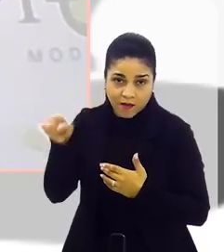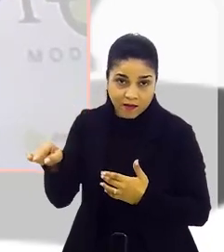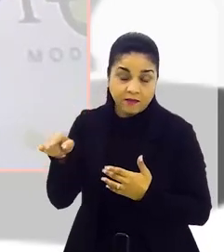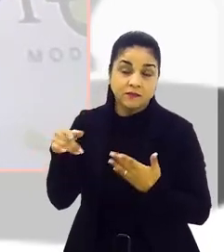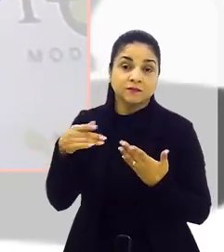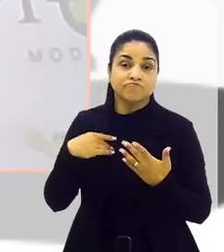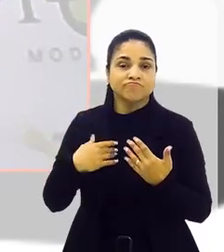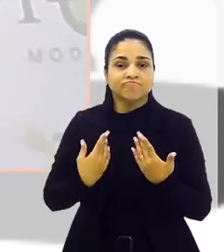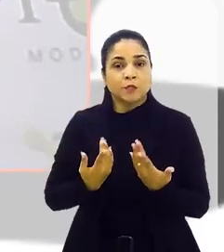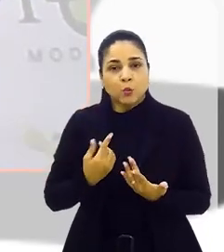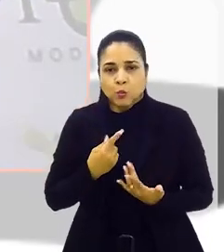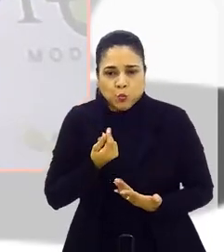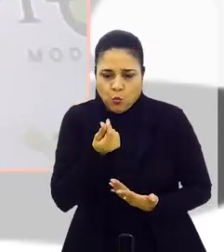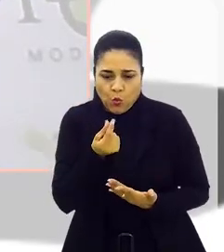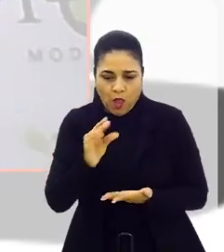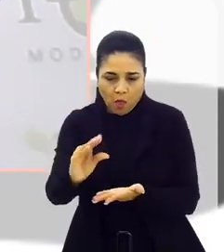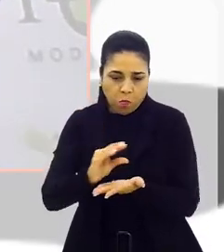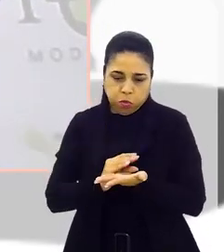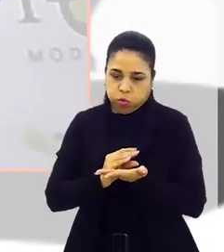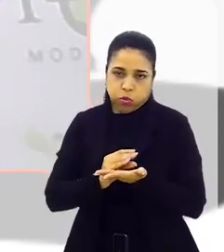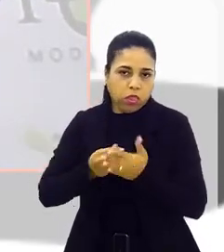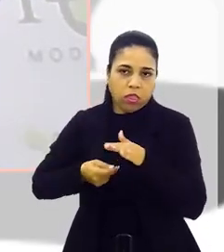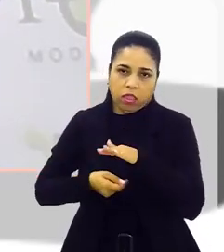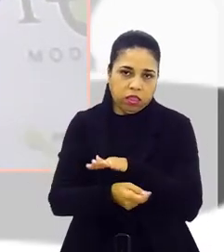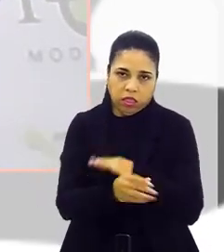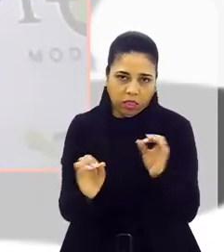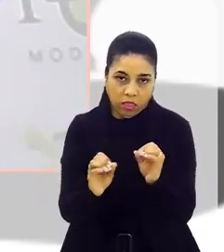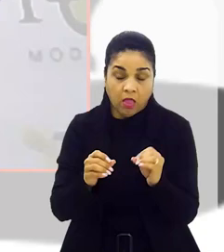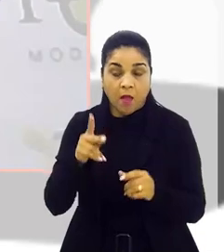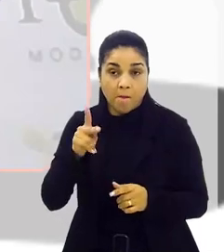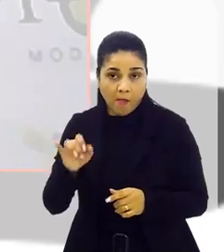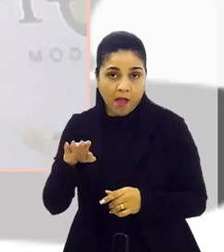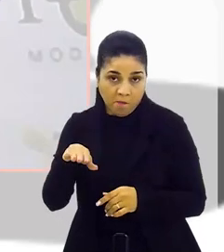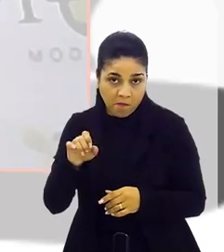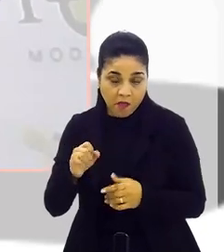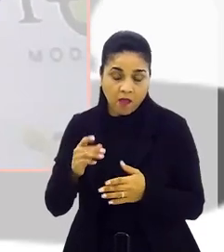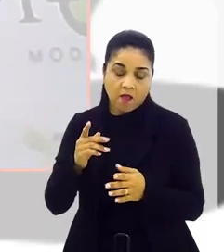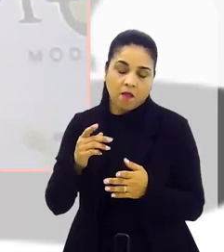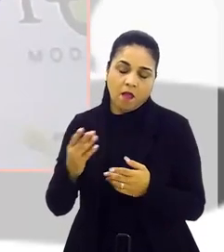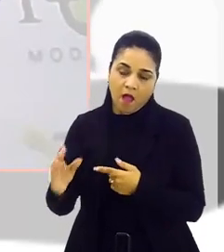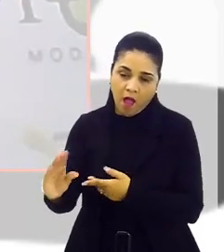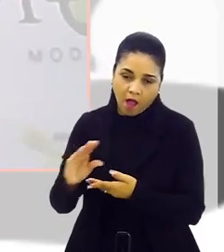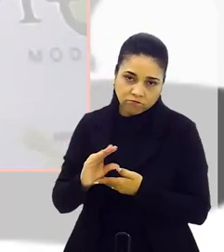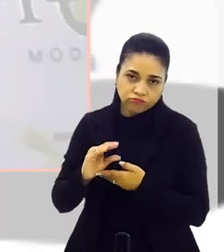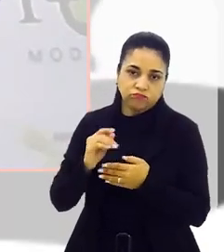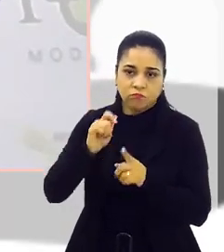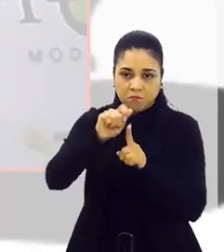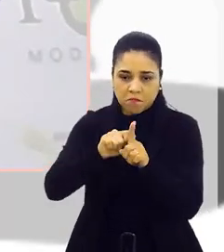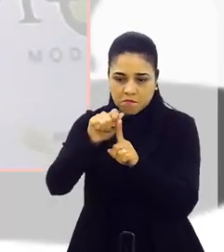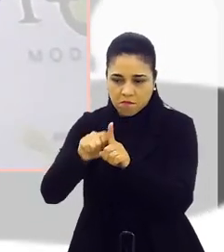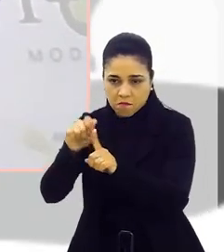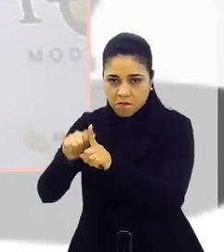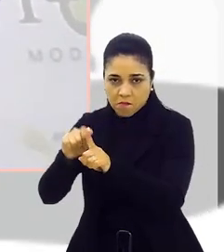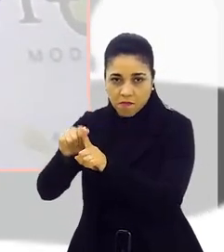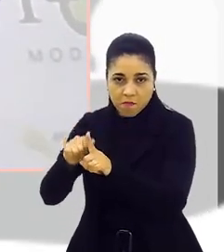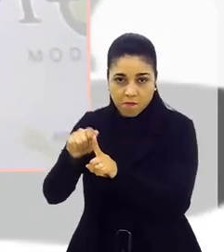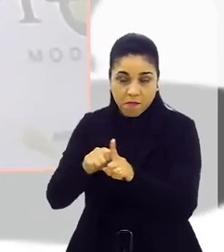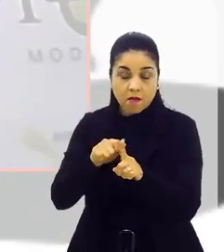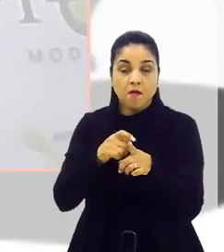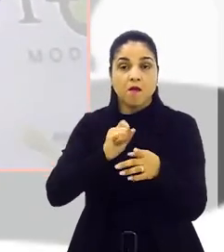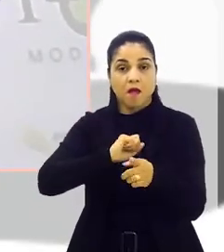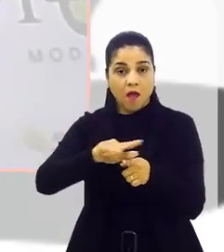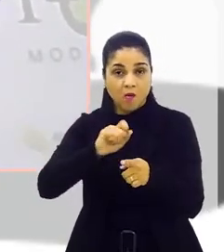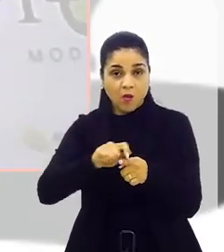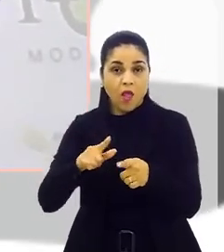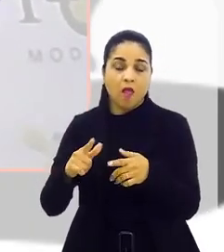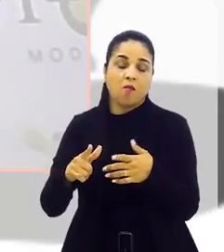como a gente não tem nenhum tipo de patrocínio, são os pais que nos ajudam, né? Tem uma ajuda de custo mensal, e os pais nos ajudam a manter